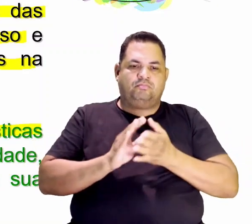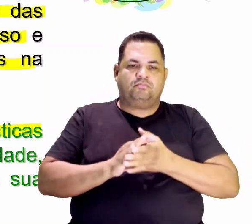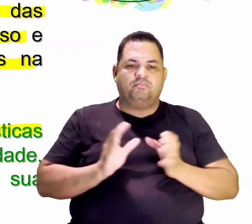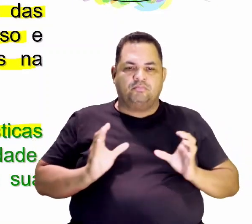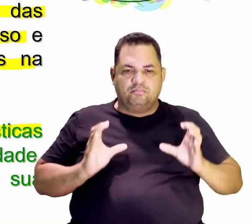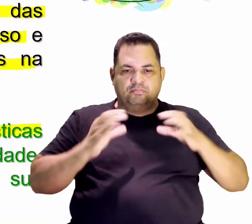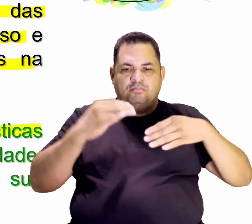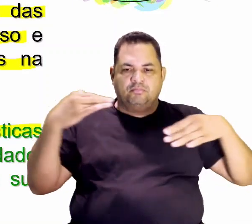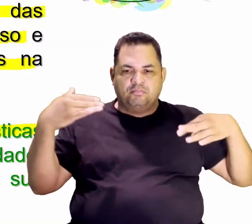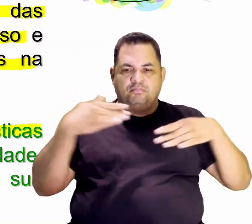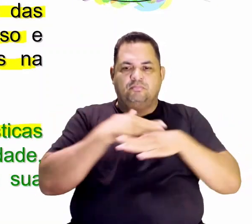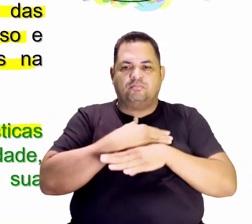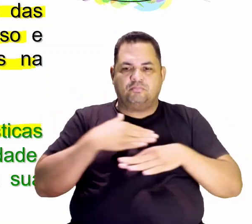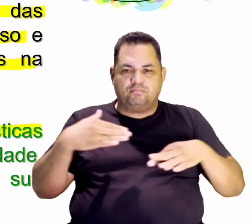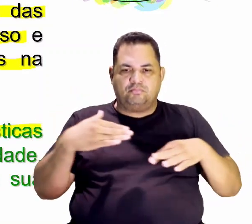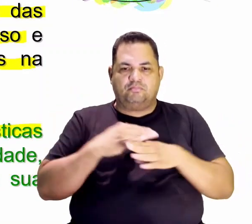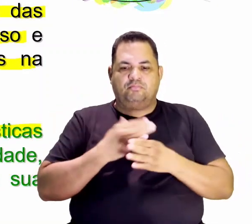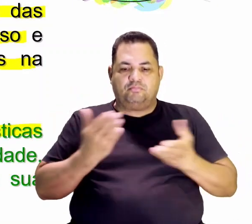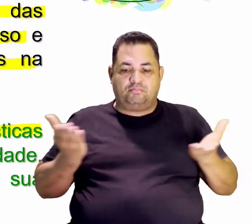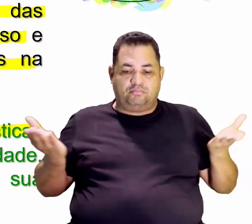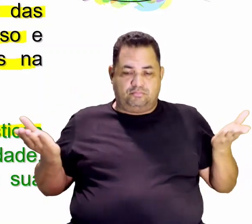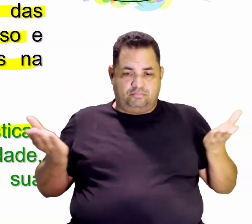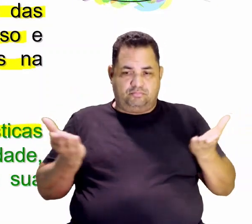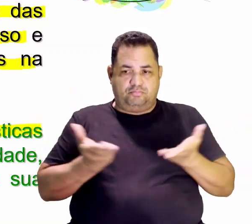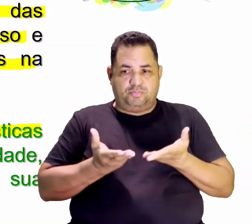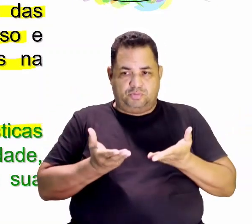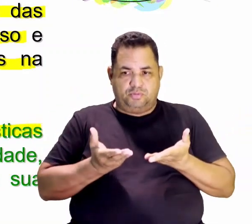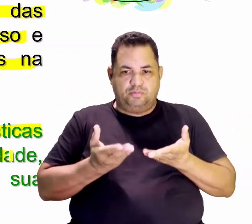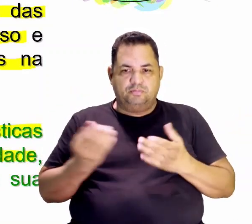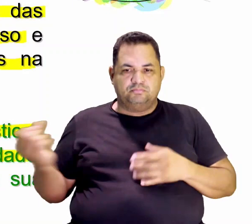características das tribos urbanas na